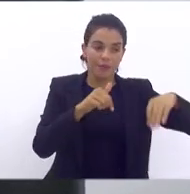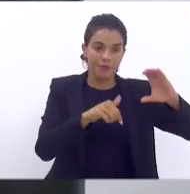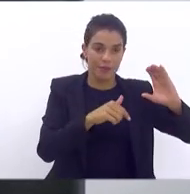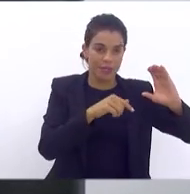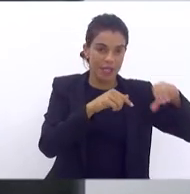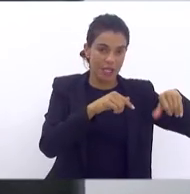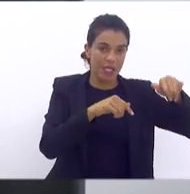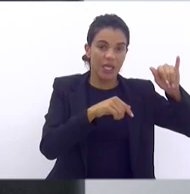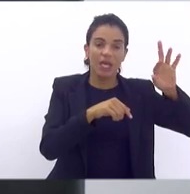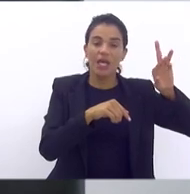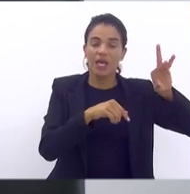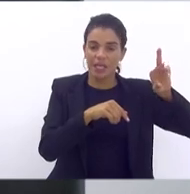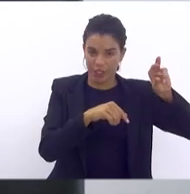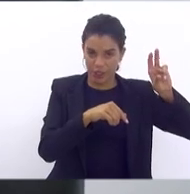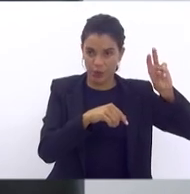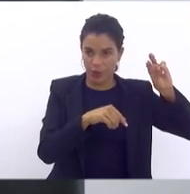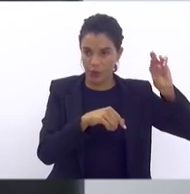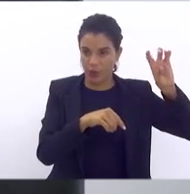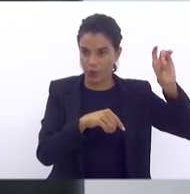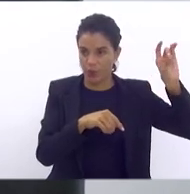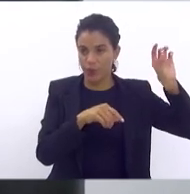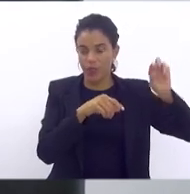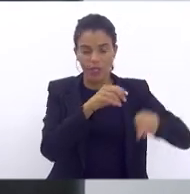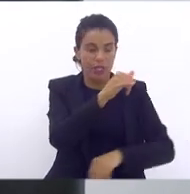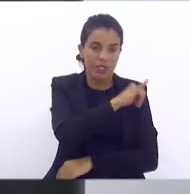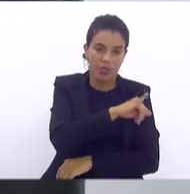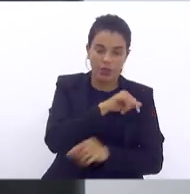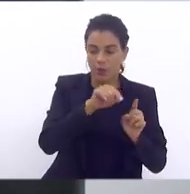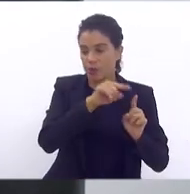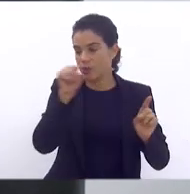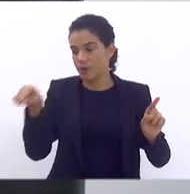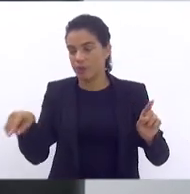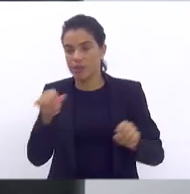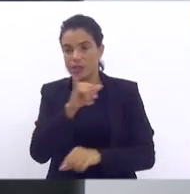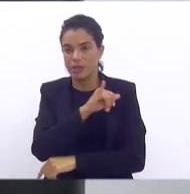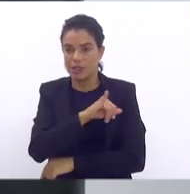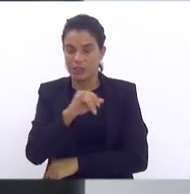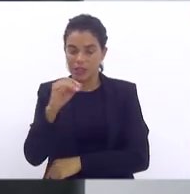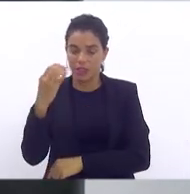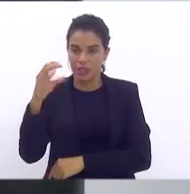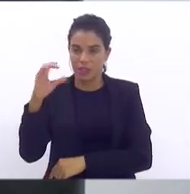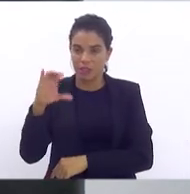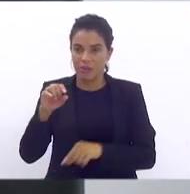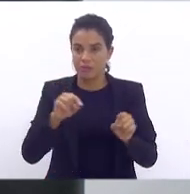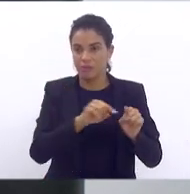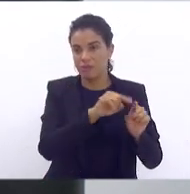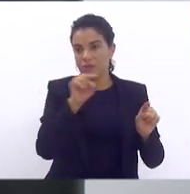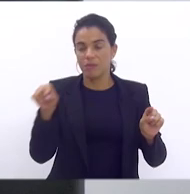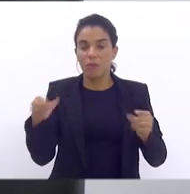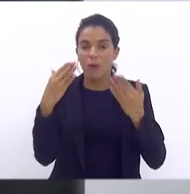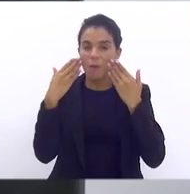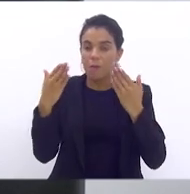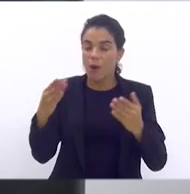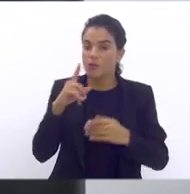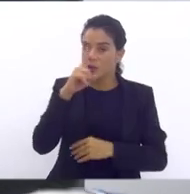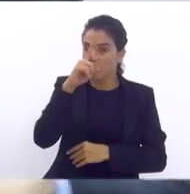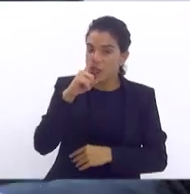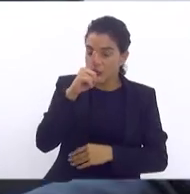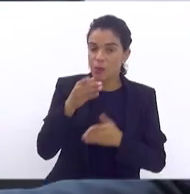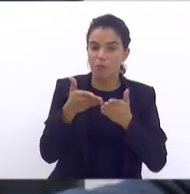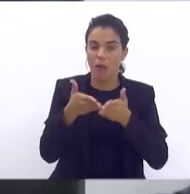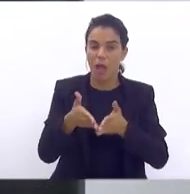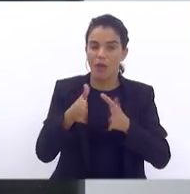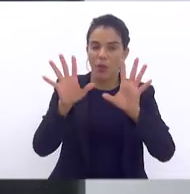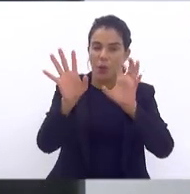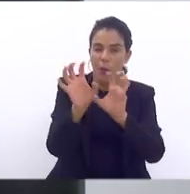navio fantasma, totalmente corroído pela ferrugem. No dia 14 de novembro de 22, mostra o perigo do desastre de outras embarcações